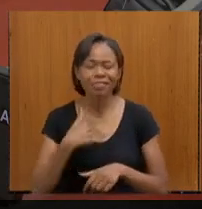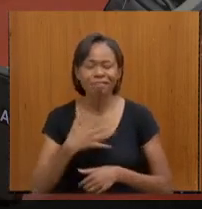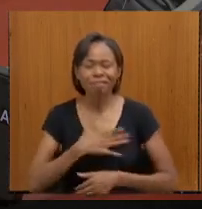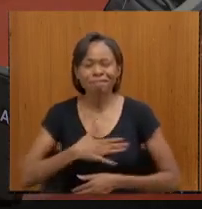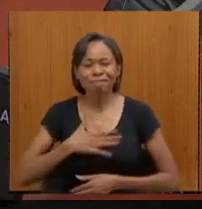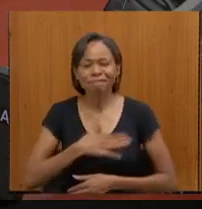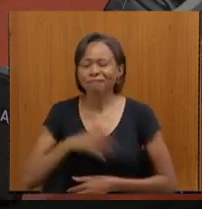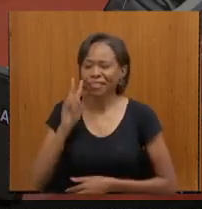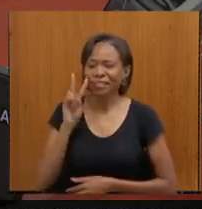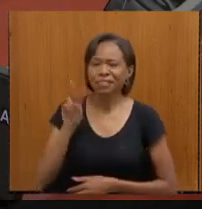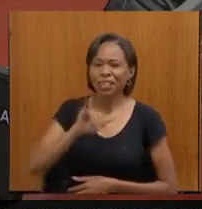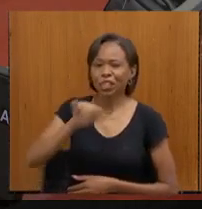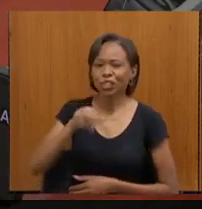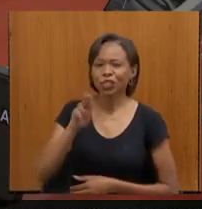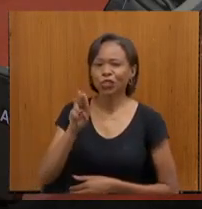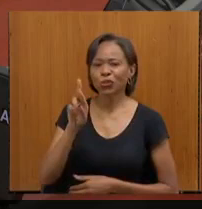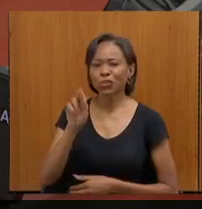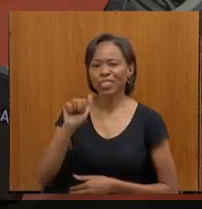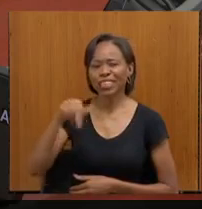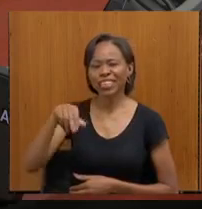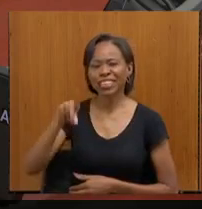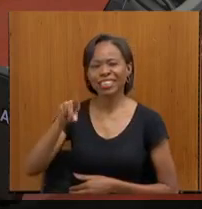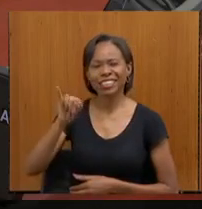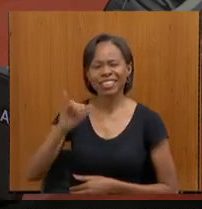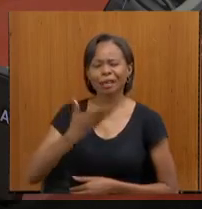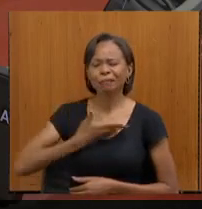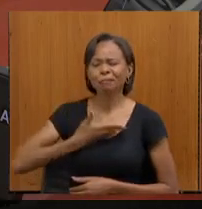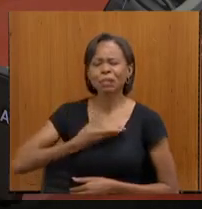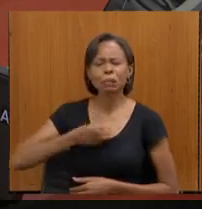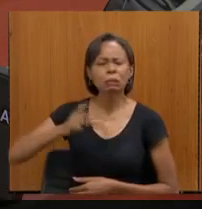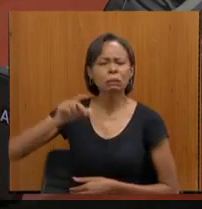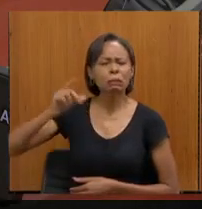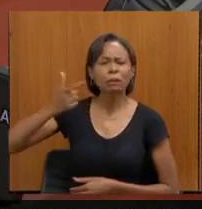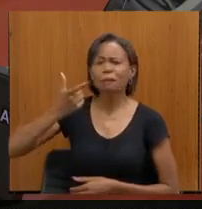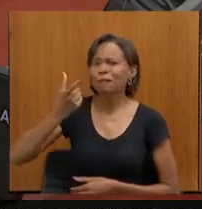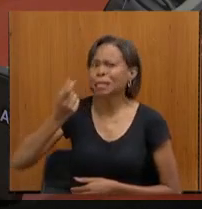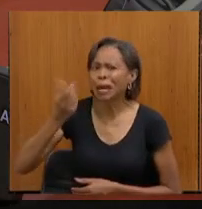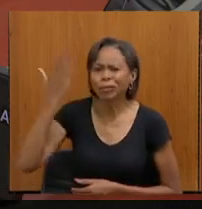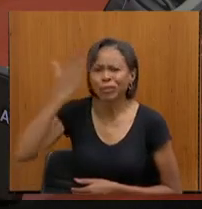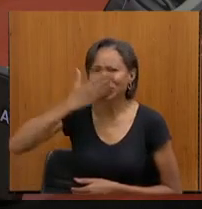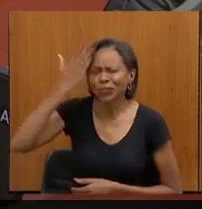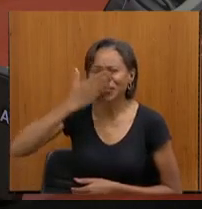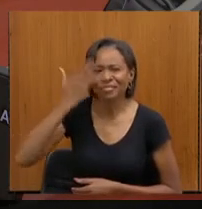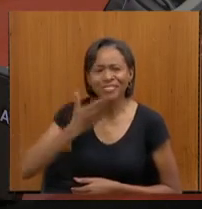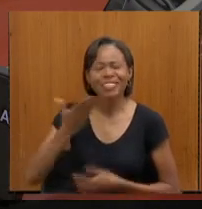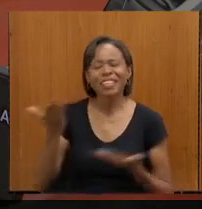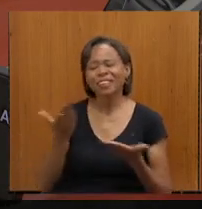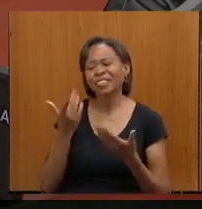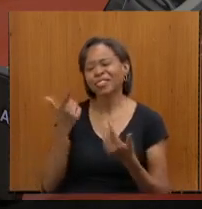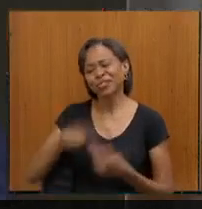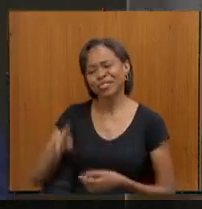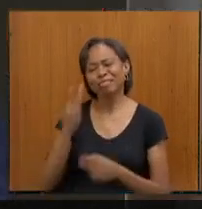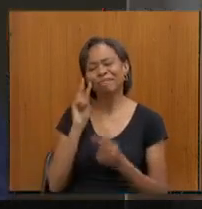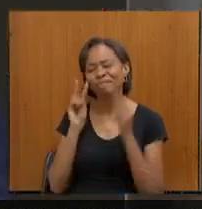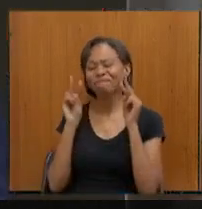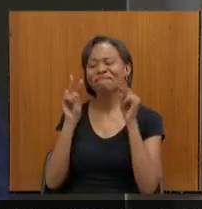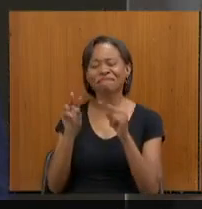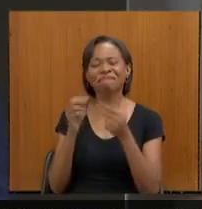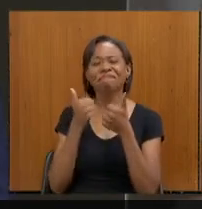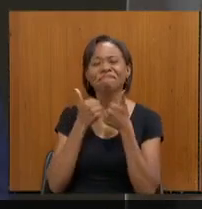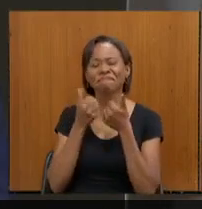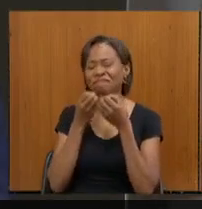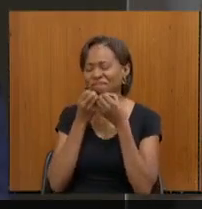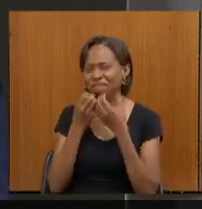de ver o meu amigo Jurandir e câncer depois de 20 anos que eu não vejo mas é uma das dos